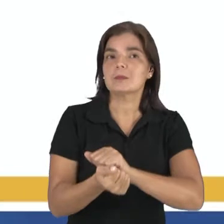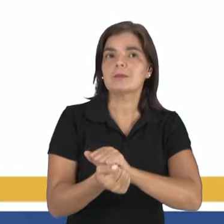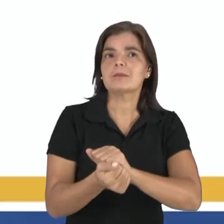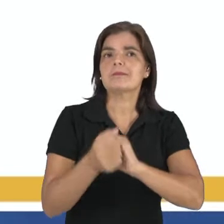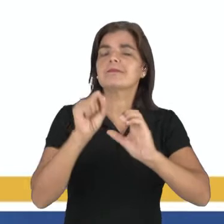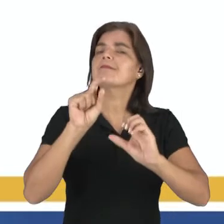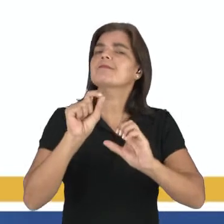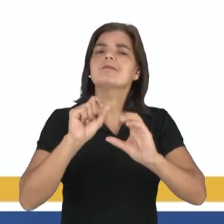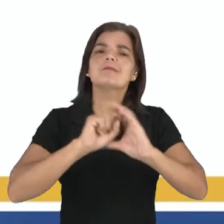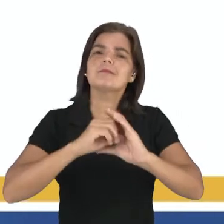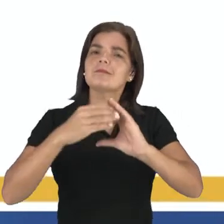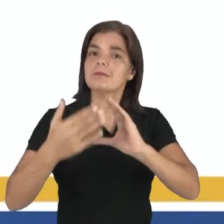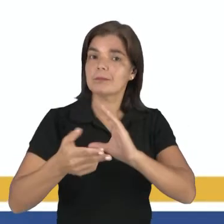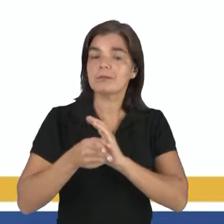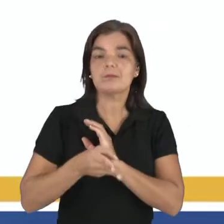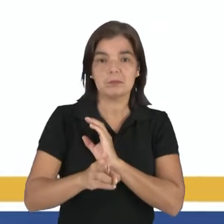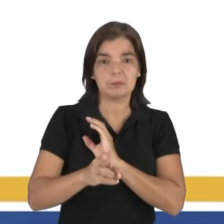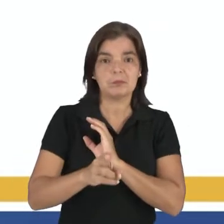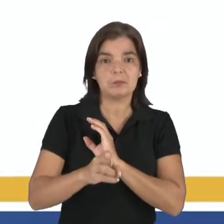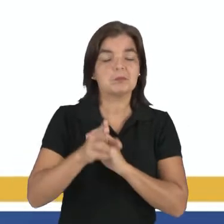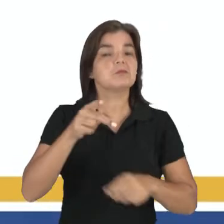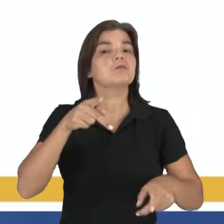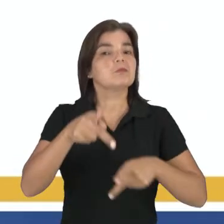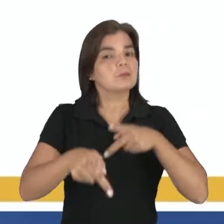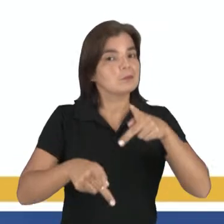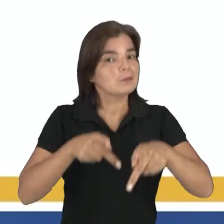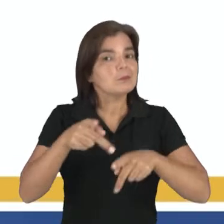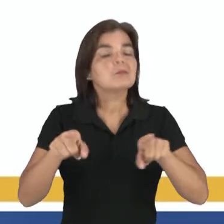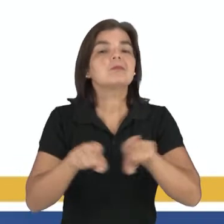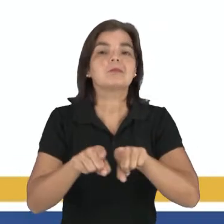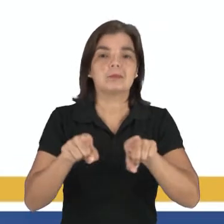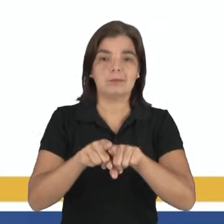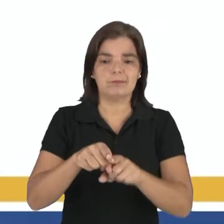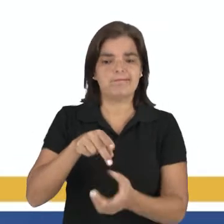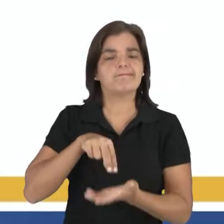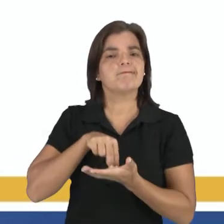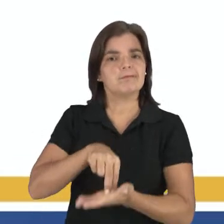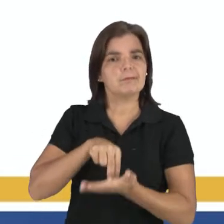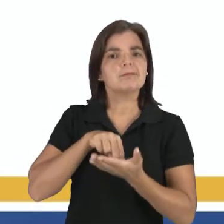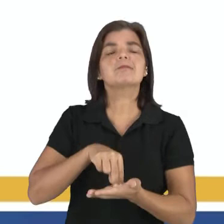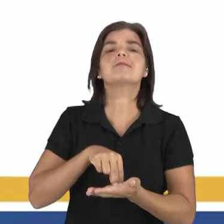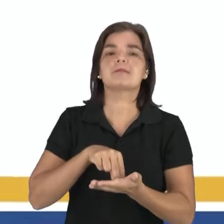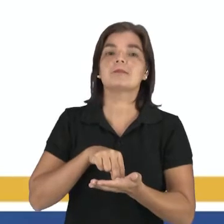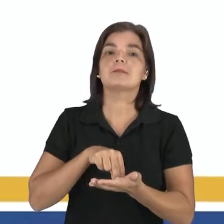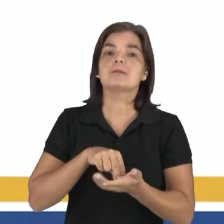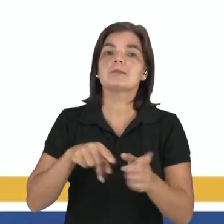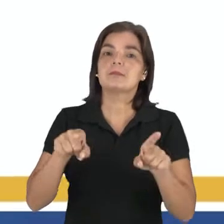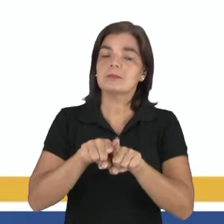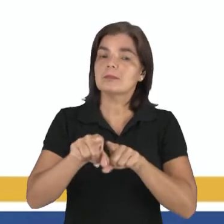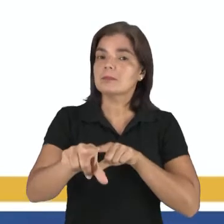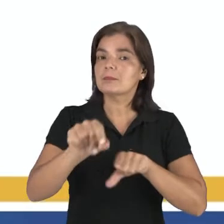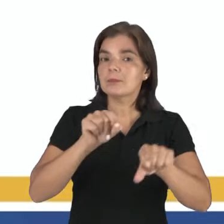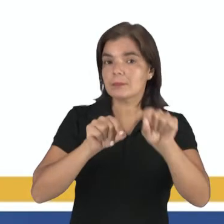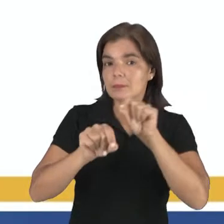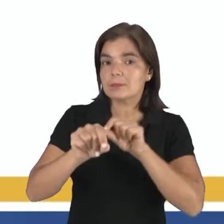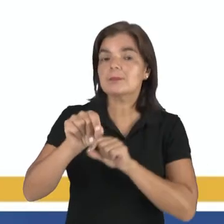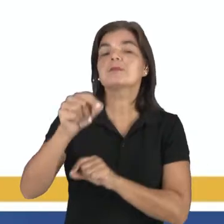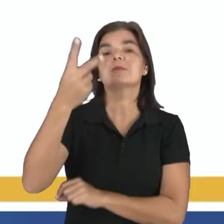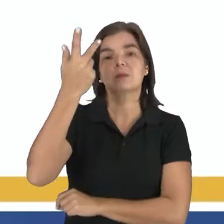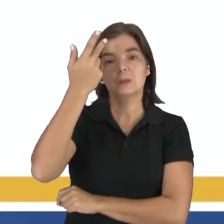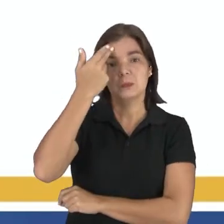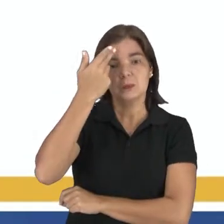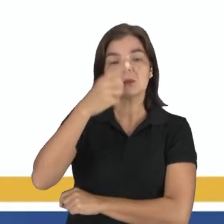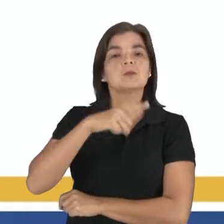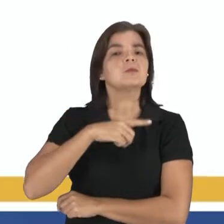adaptações são características mantidas dentro de uma população, fixadas nas espécies por meio da seleção natural e